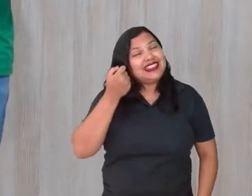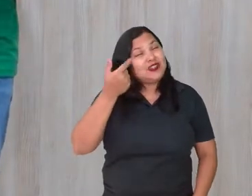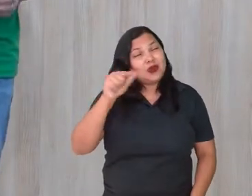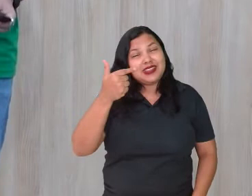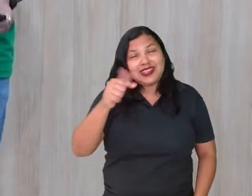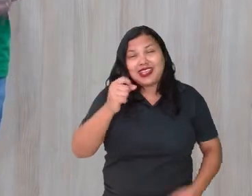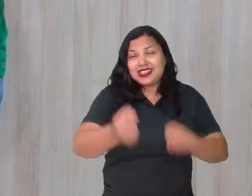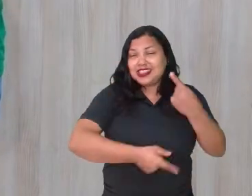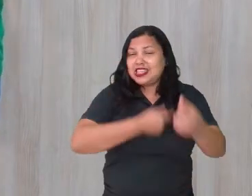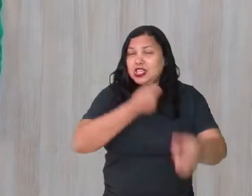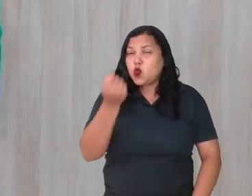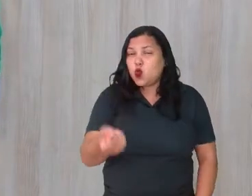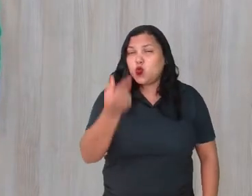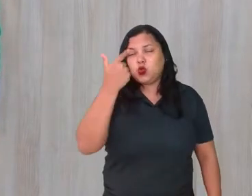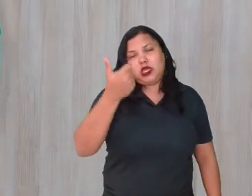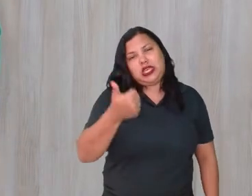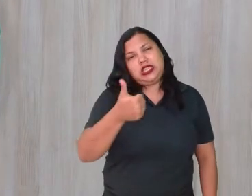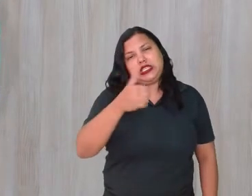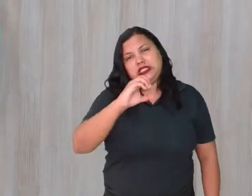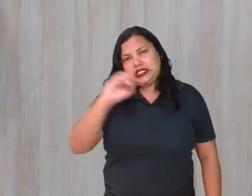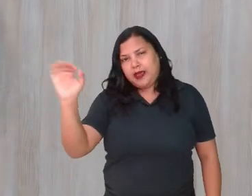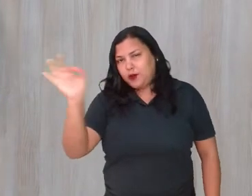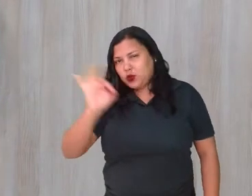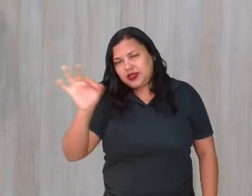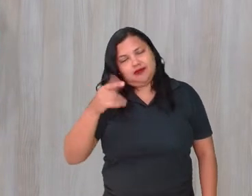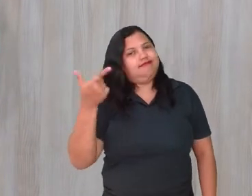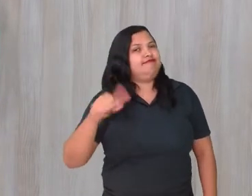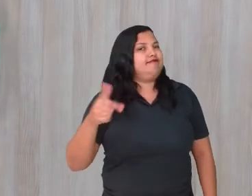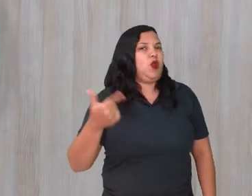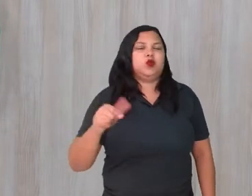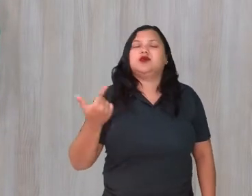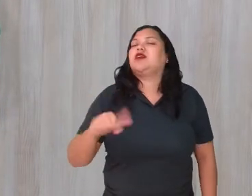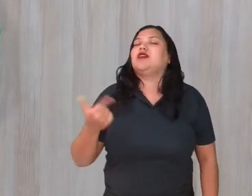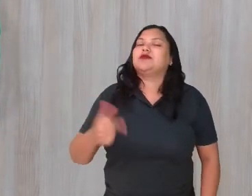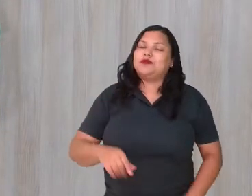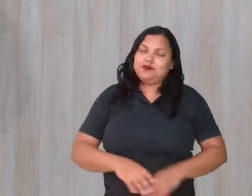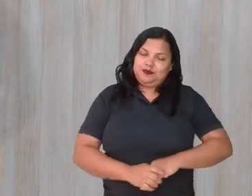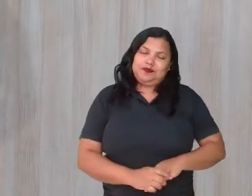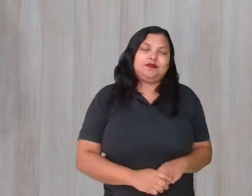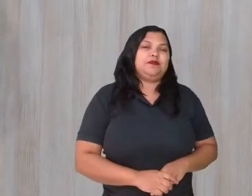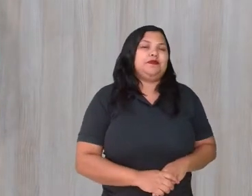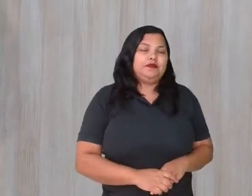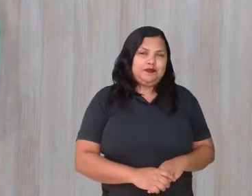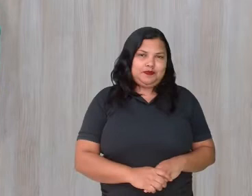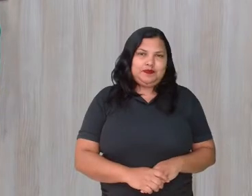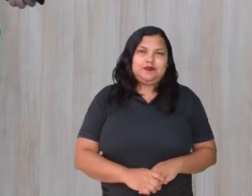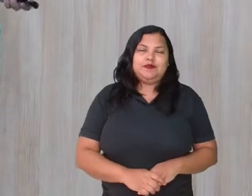com a informação de que 100% das pessoas que testaram aquele remédio